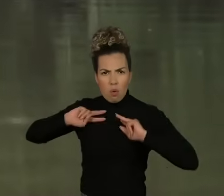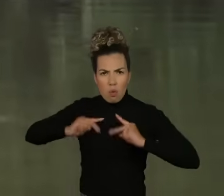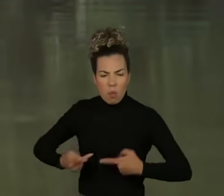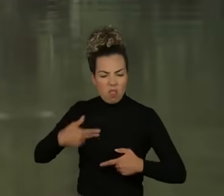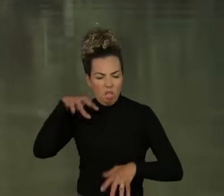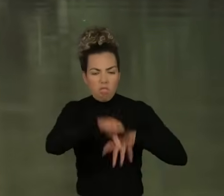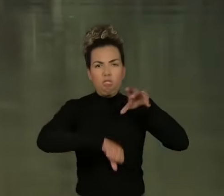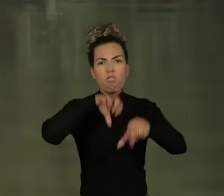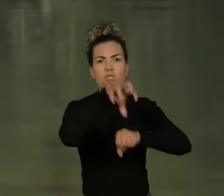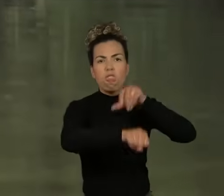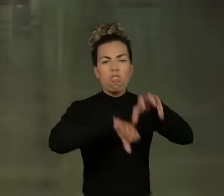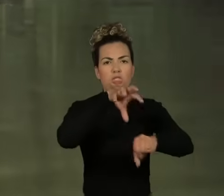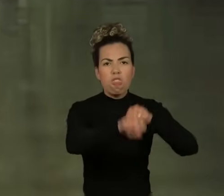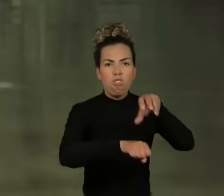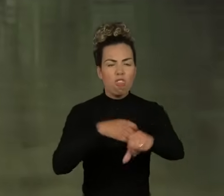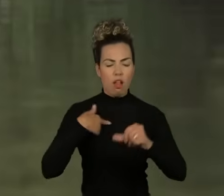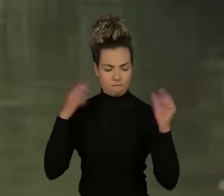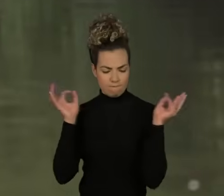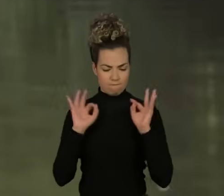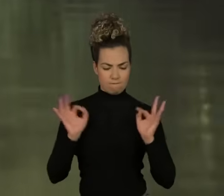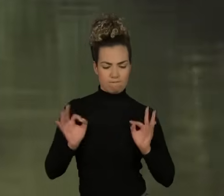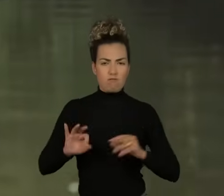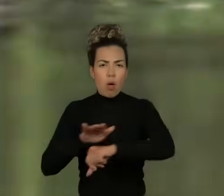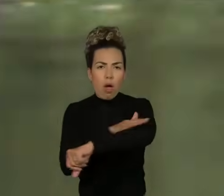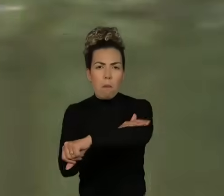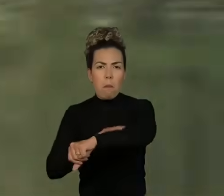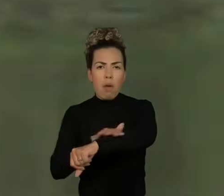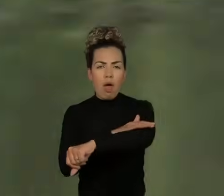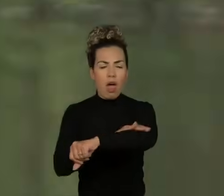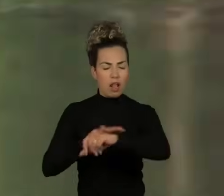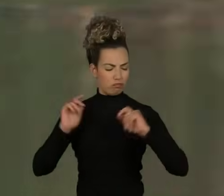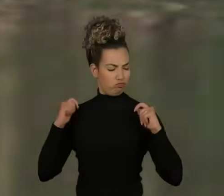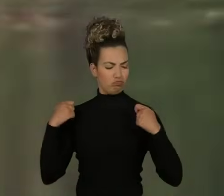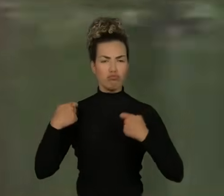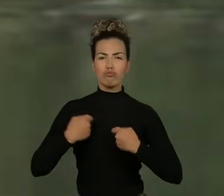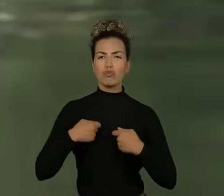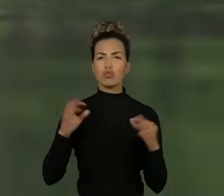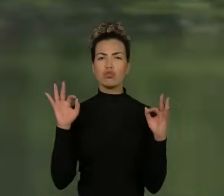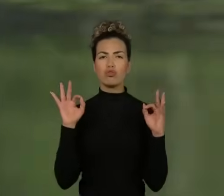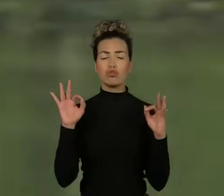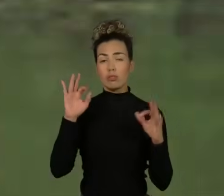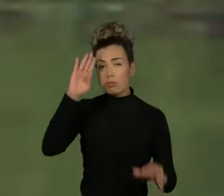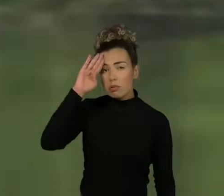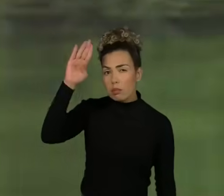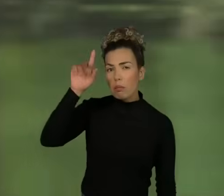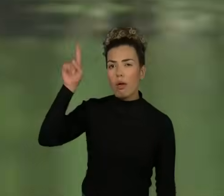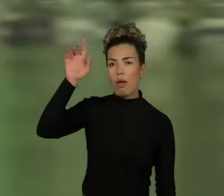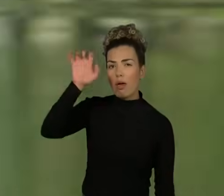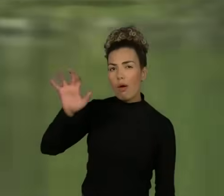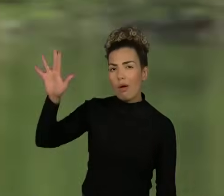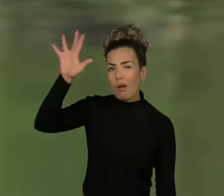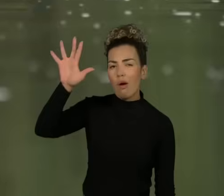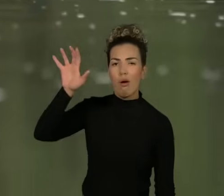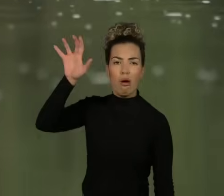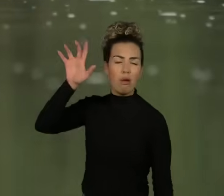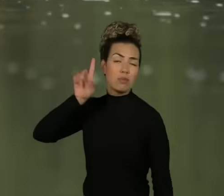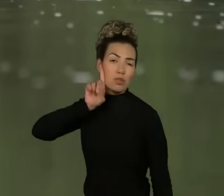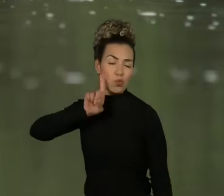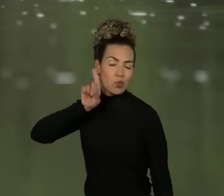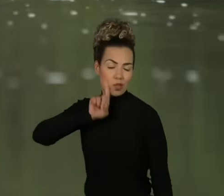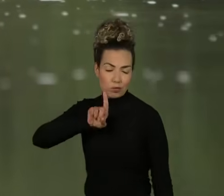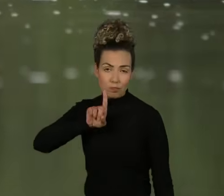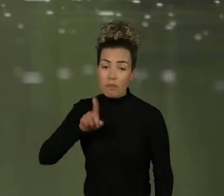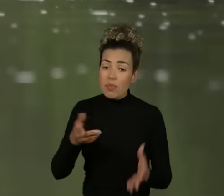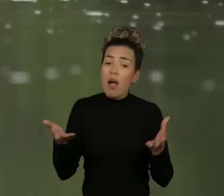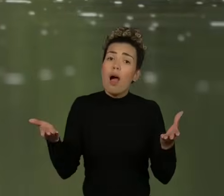mercado internacional de peles de luxo, especialmente dos Estados Unidos e da Europa. Atualmente, a